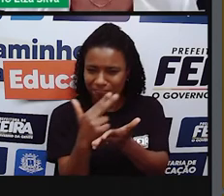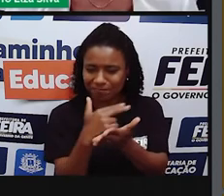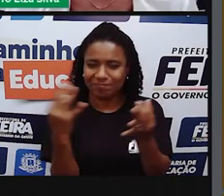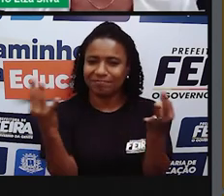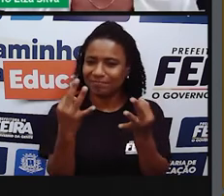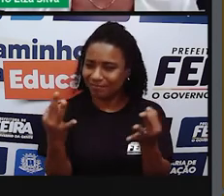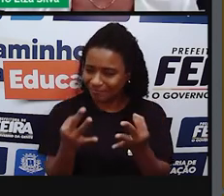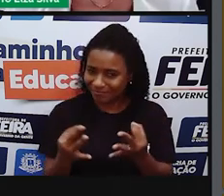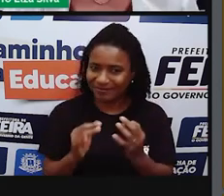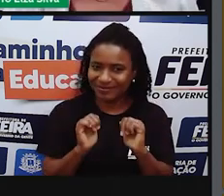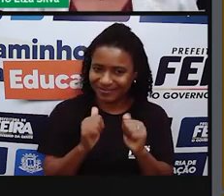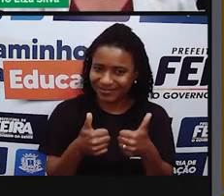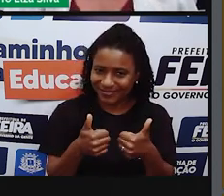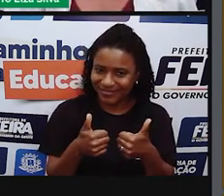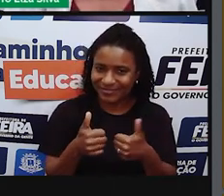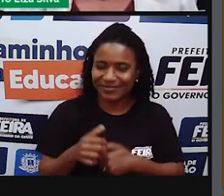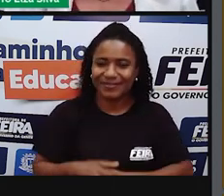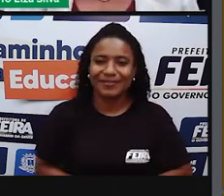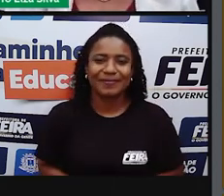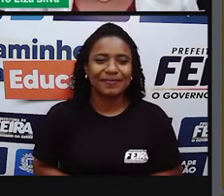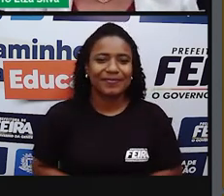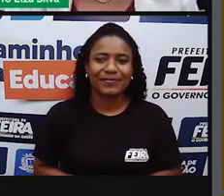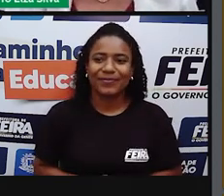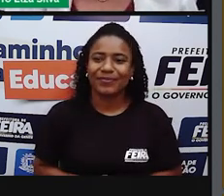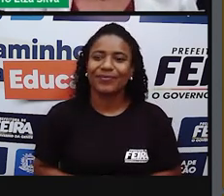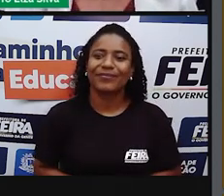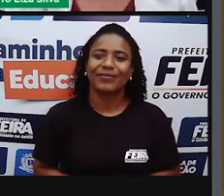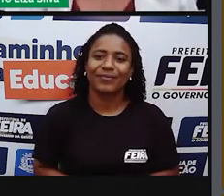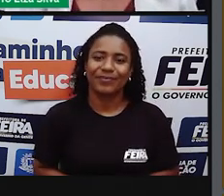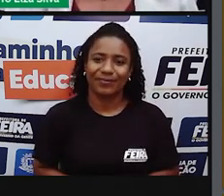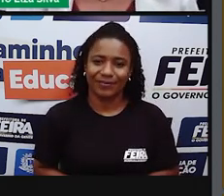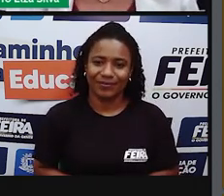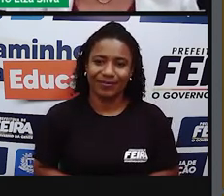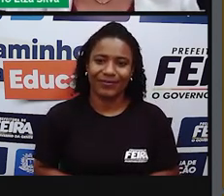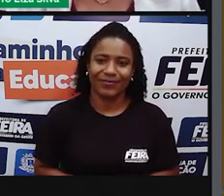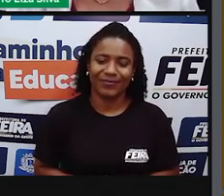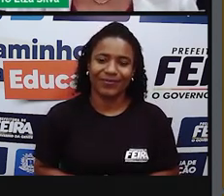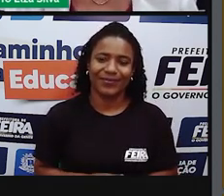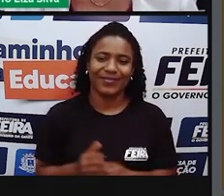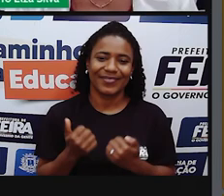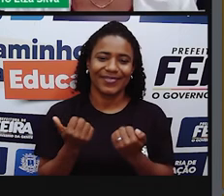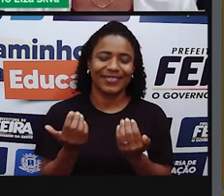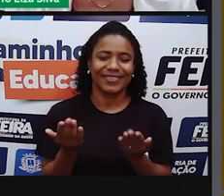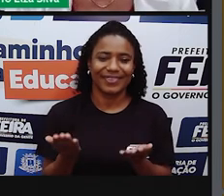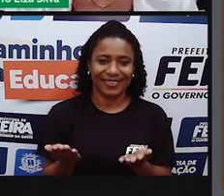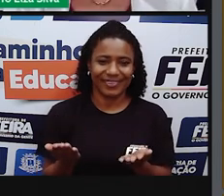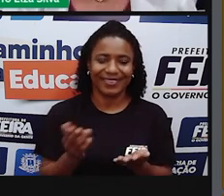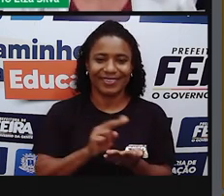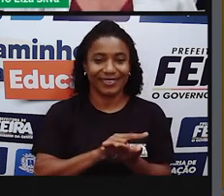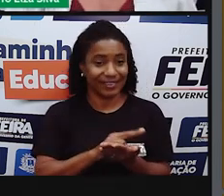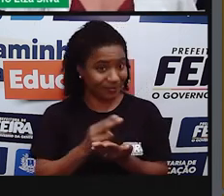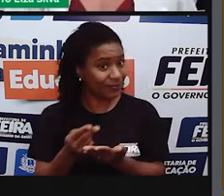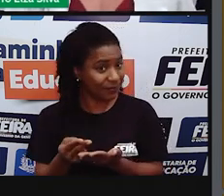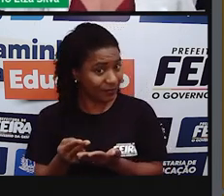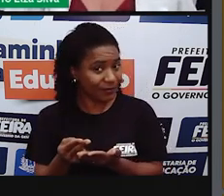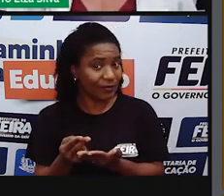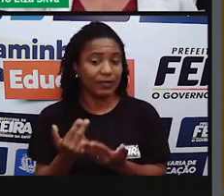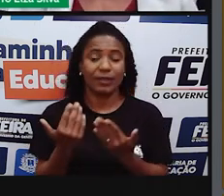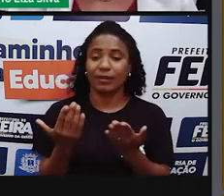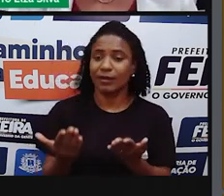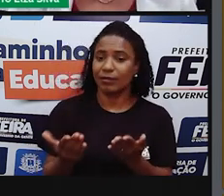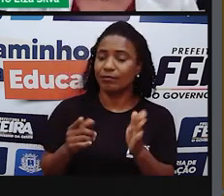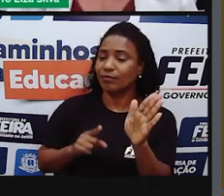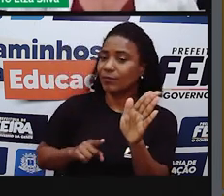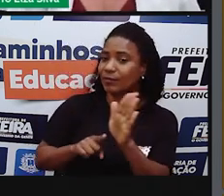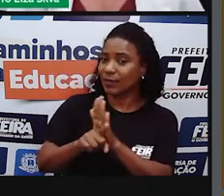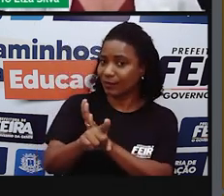Ok? Can we join together to celebrate the life and legacy for Fela Kuti? Então, esta é uma